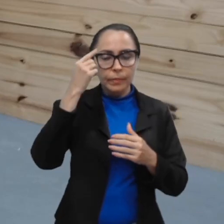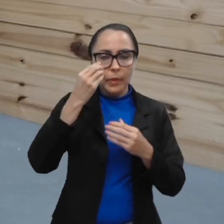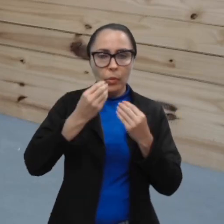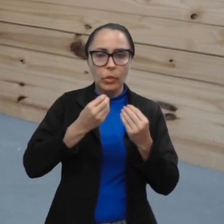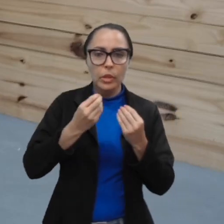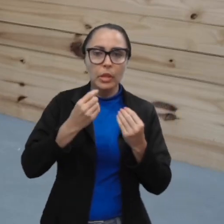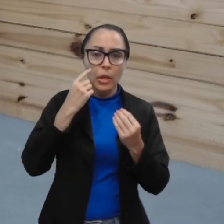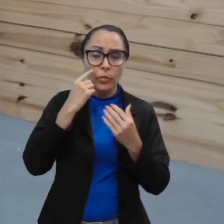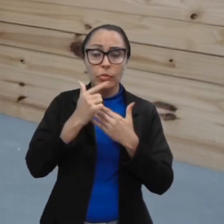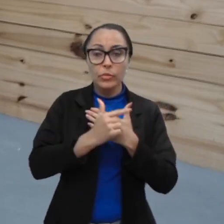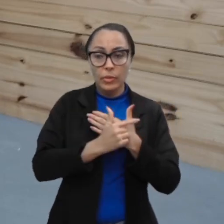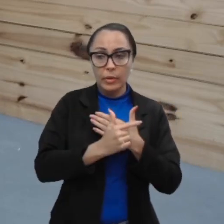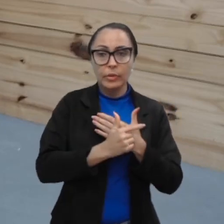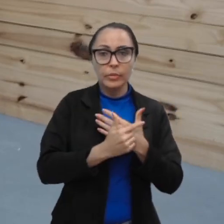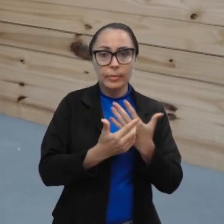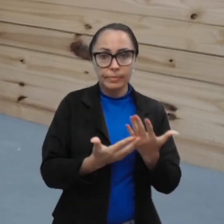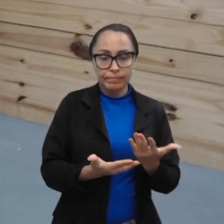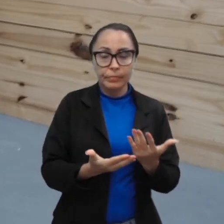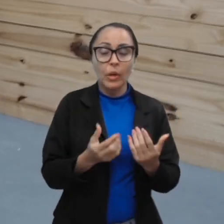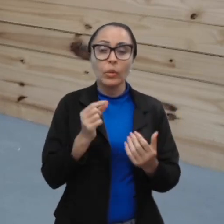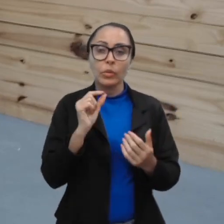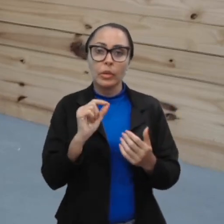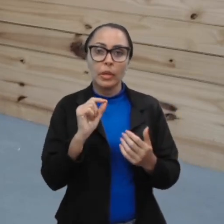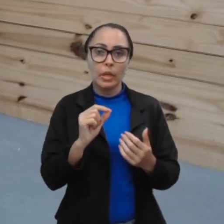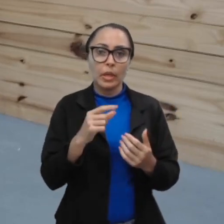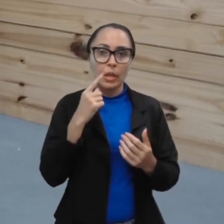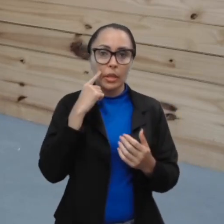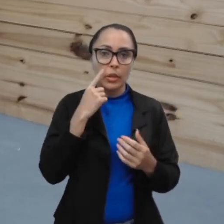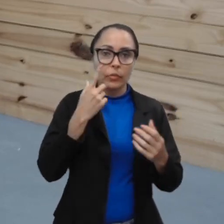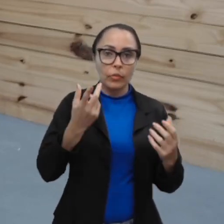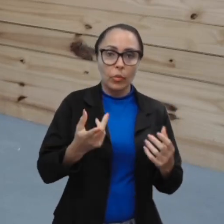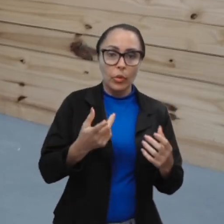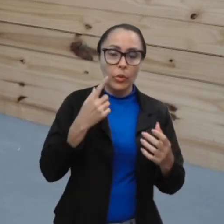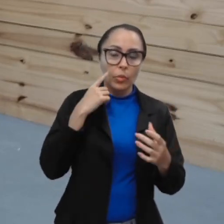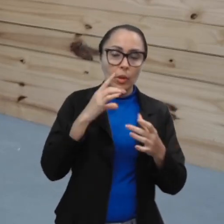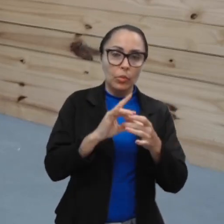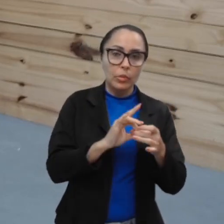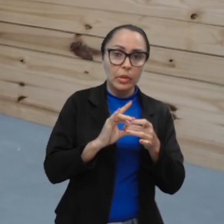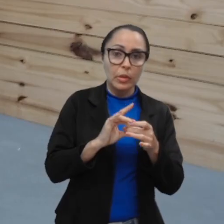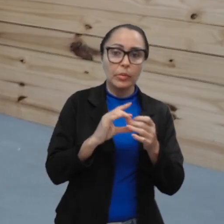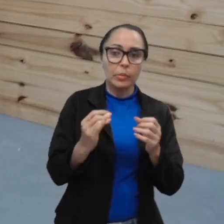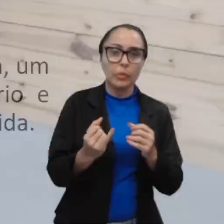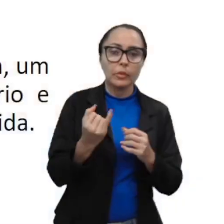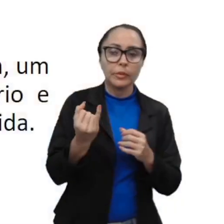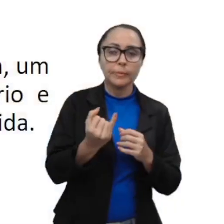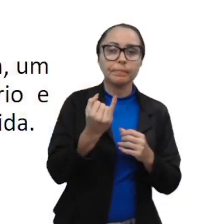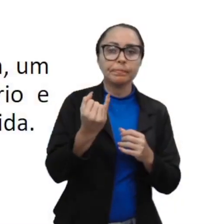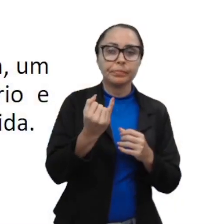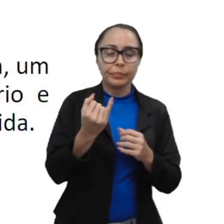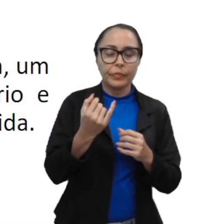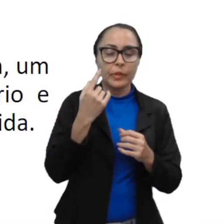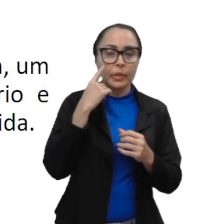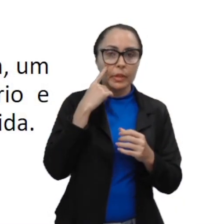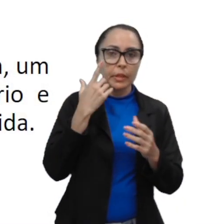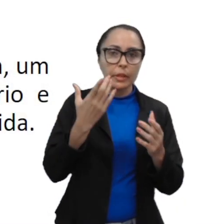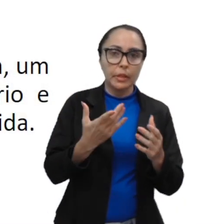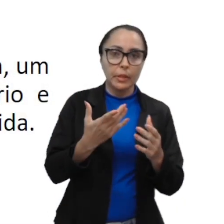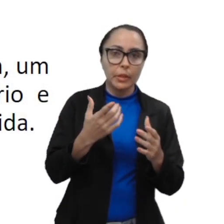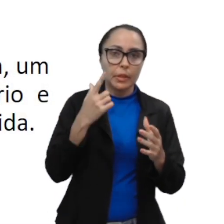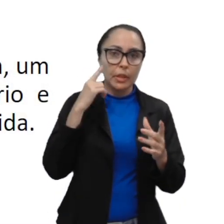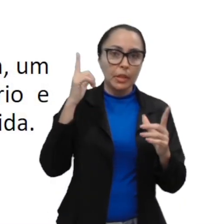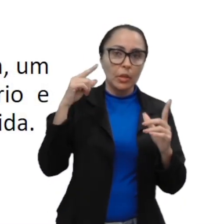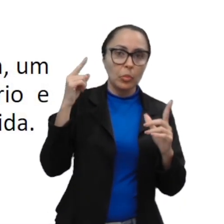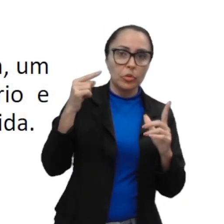é o funcionalismo. O funcionalismo ele foi uma corrente muito importante, né, de propósito de atuação